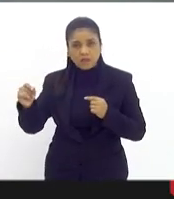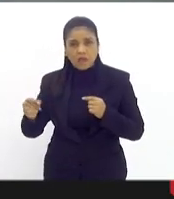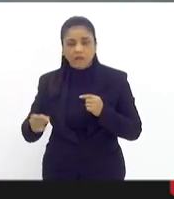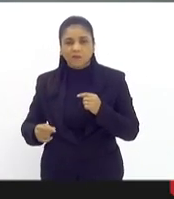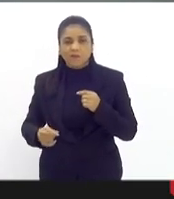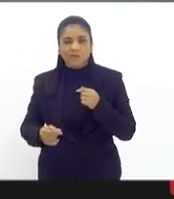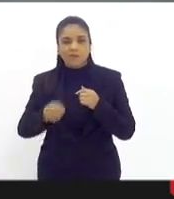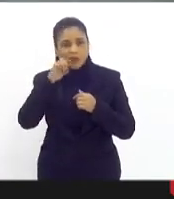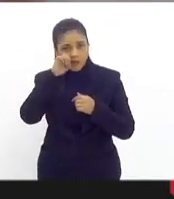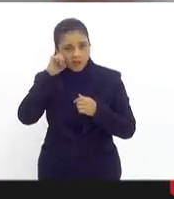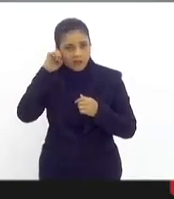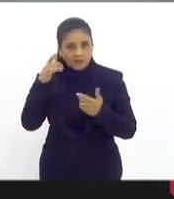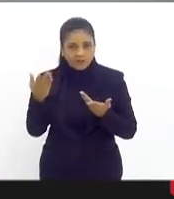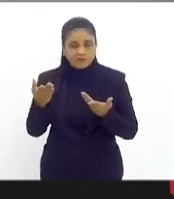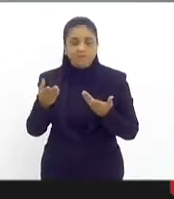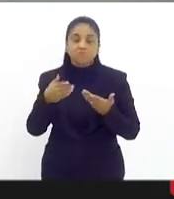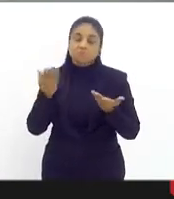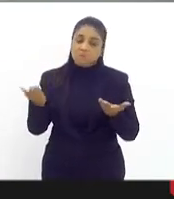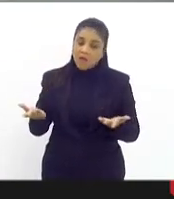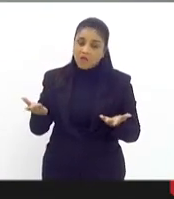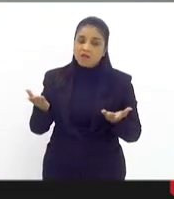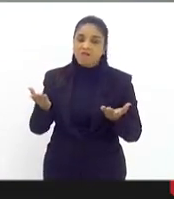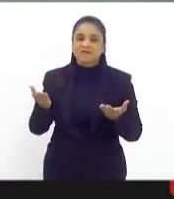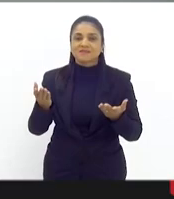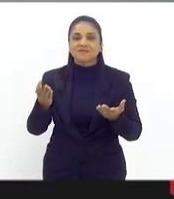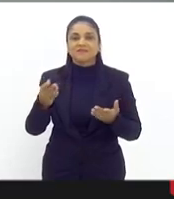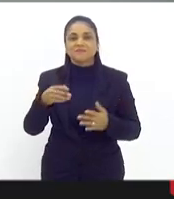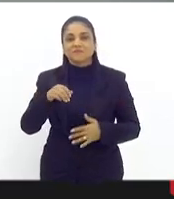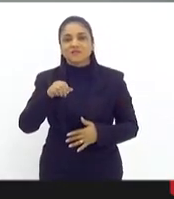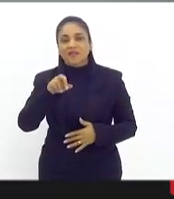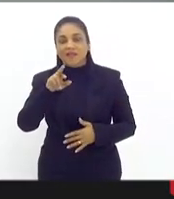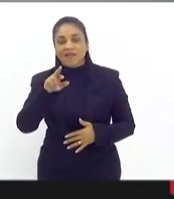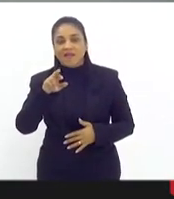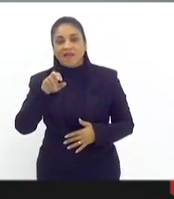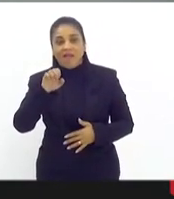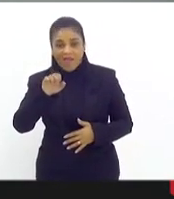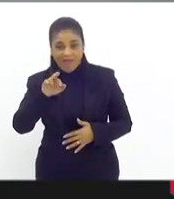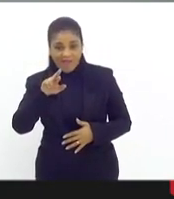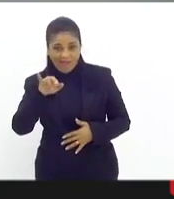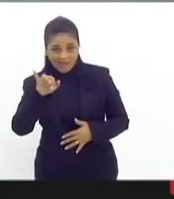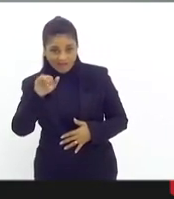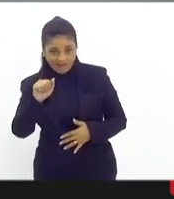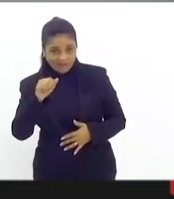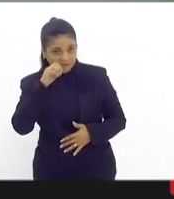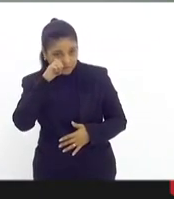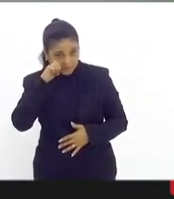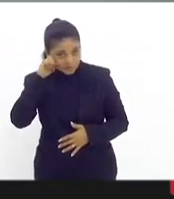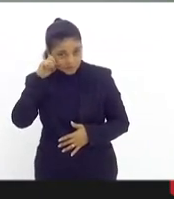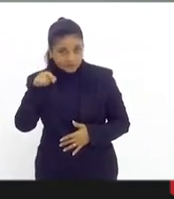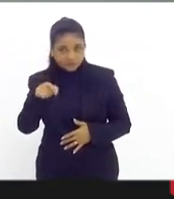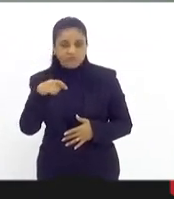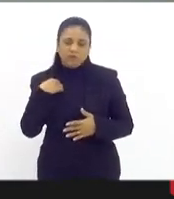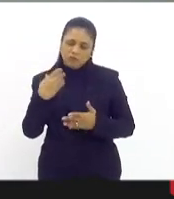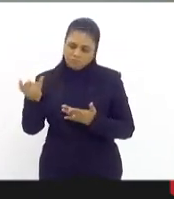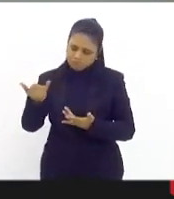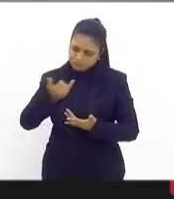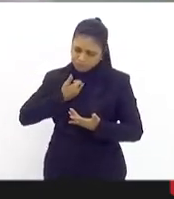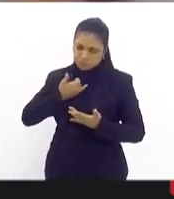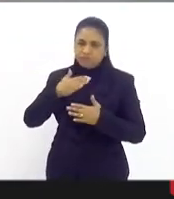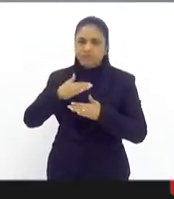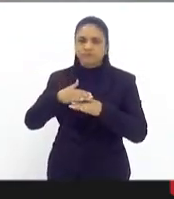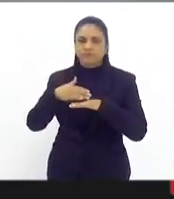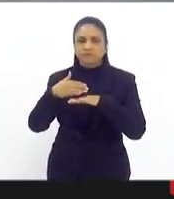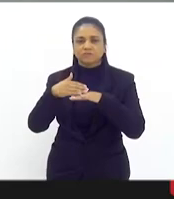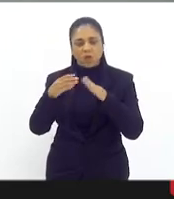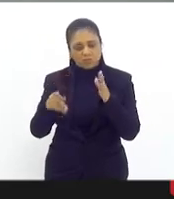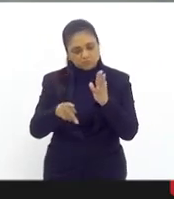participando. Mas, olha, fica aqui, a Érica seguramente, ela já me disse, pediu até a coautoria do projeto, vamos